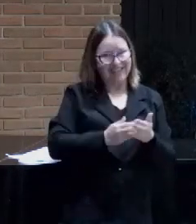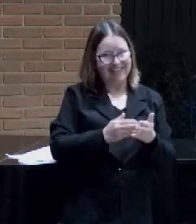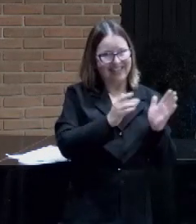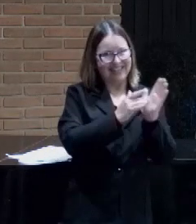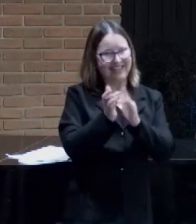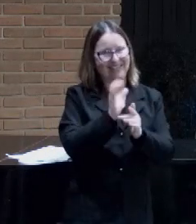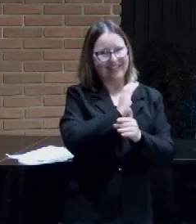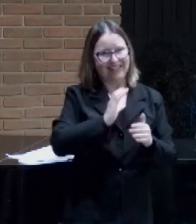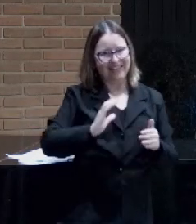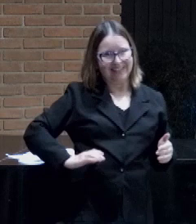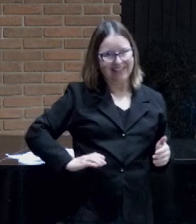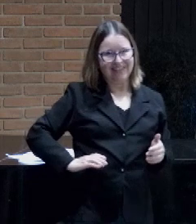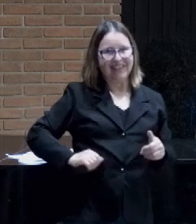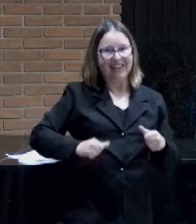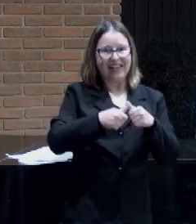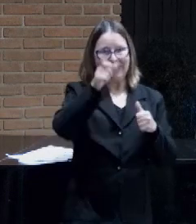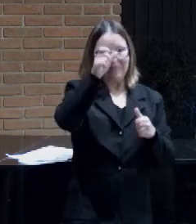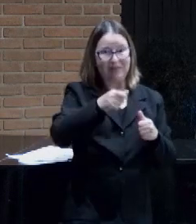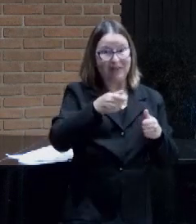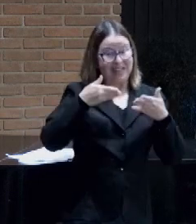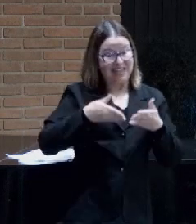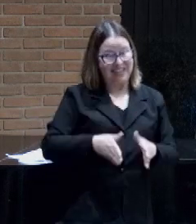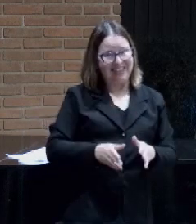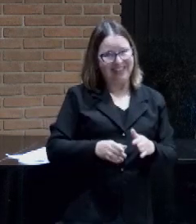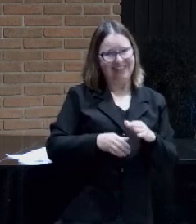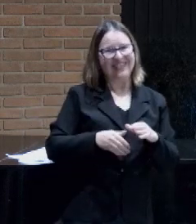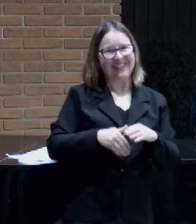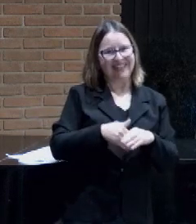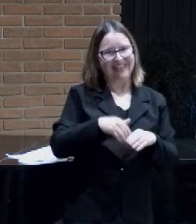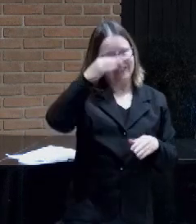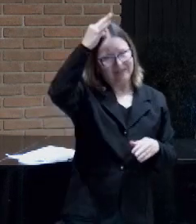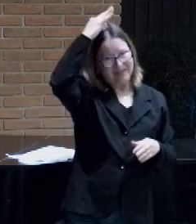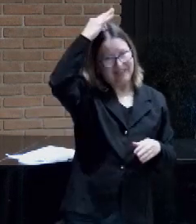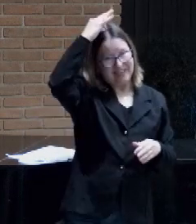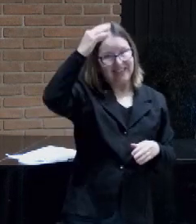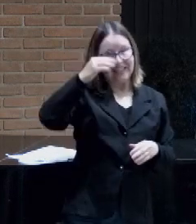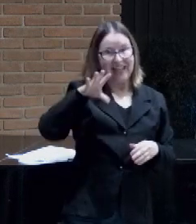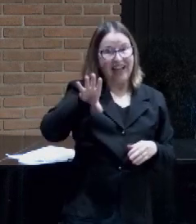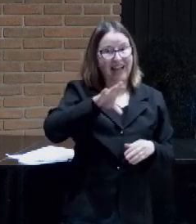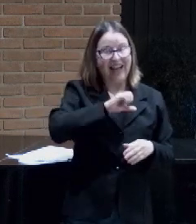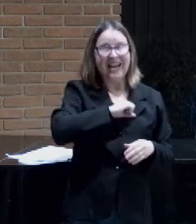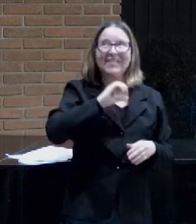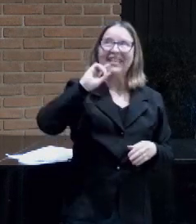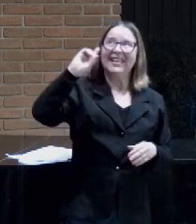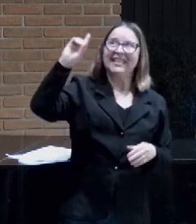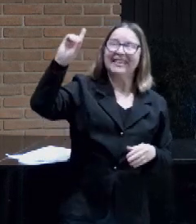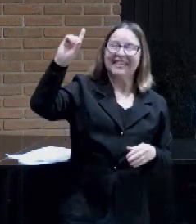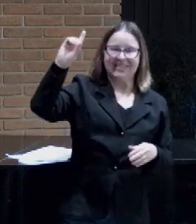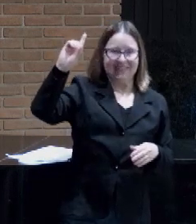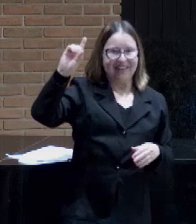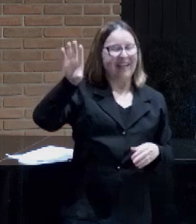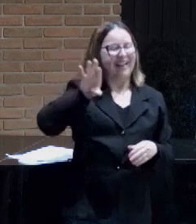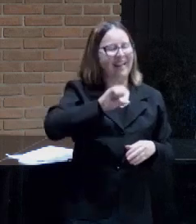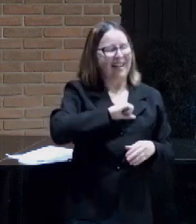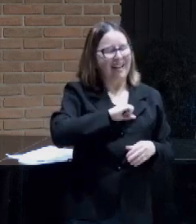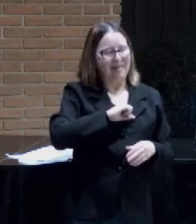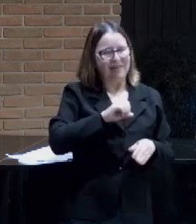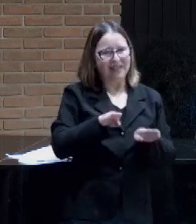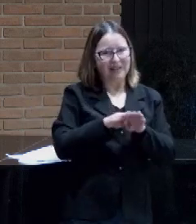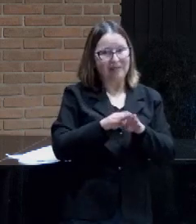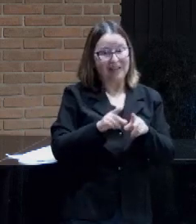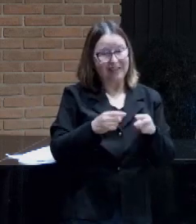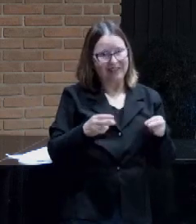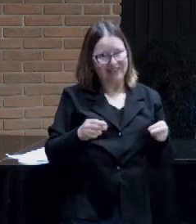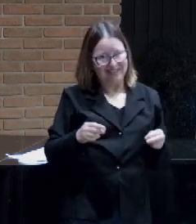Cristo, esse é nascido de Deus. E quem ama aquele que o gerou, ama também o que dele é nascido.